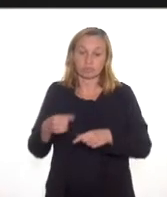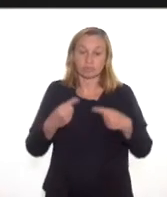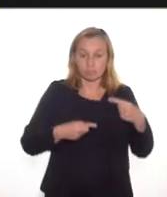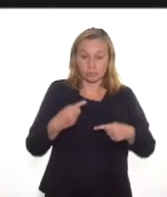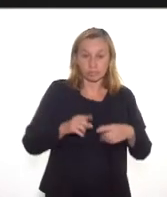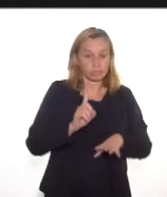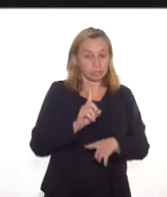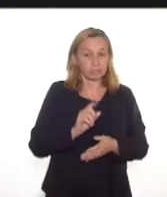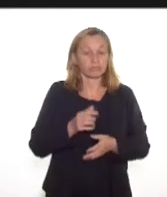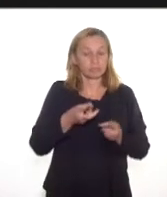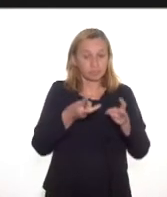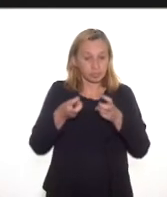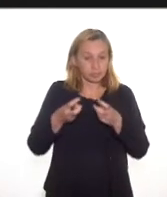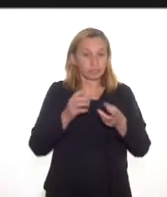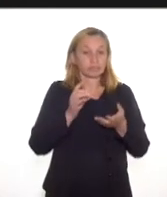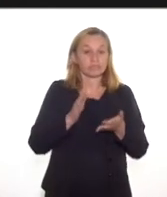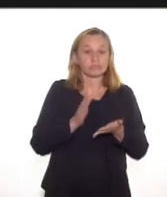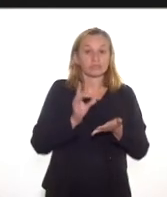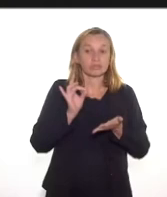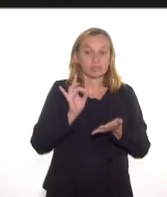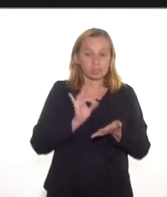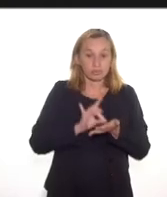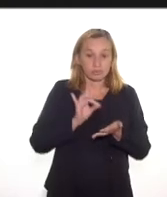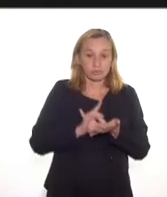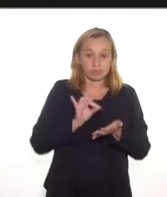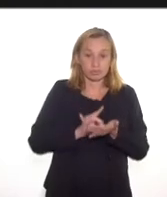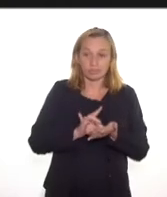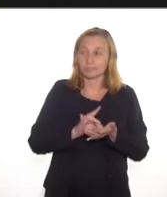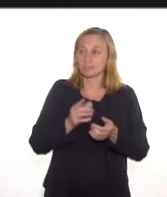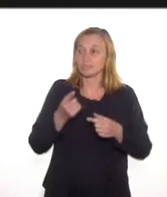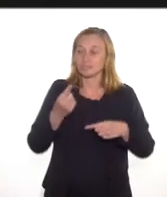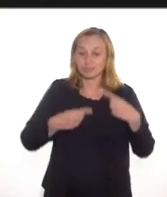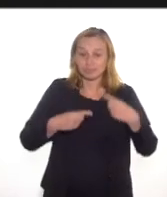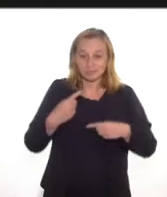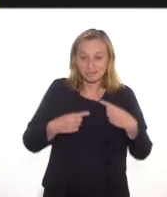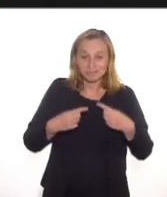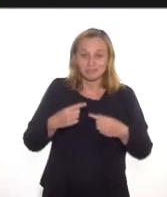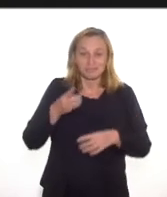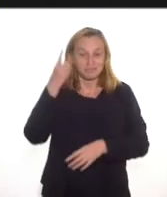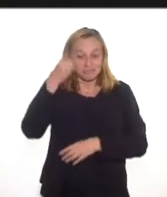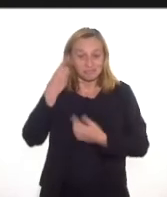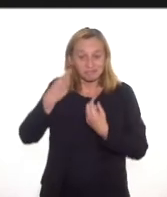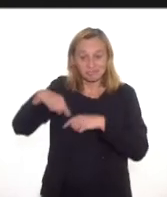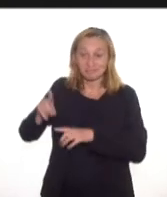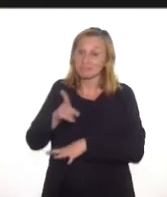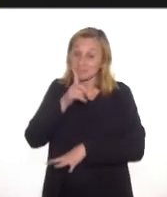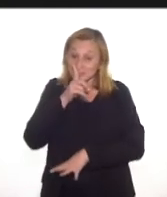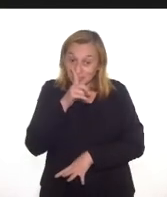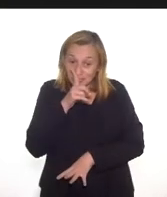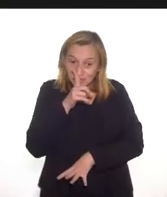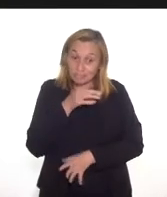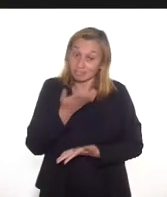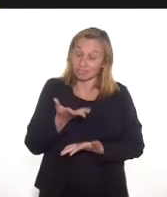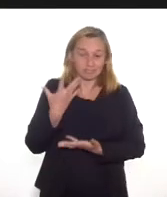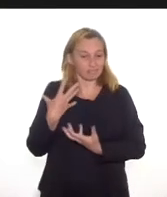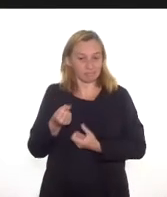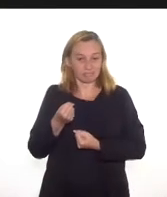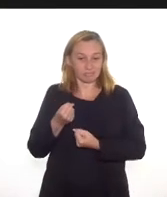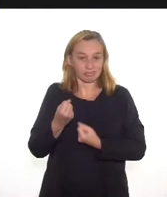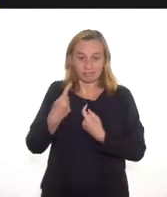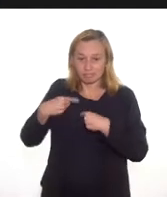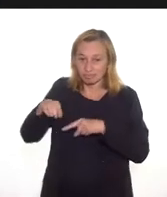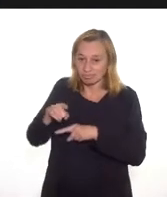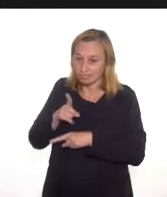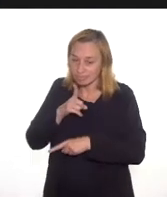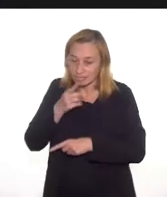gente percebe aqui quais são os verdadeiros deputados contrários às polícias. Os deputados, inclusive, se calaram. Vossa Excelência não aceitou essa afronta